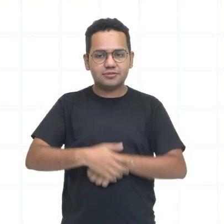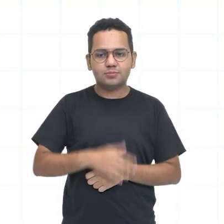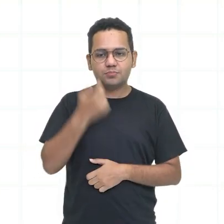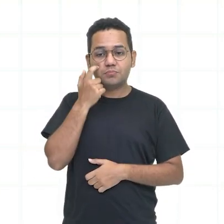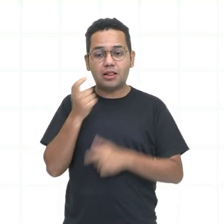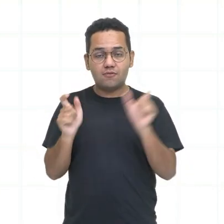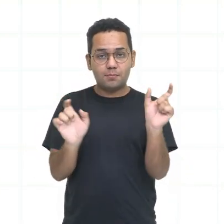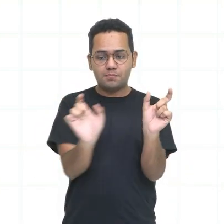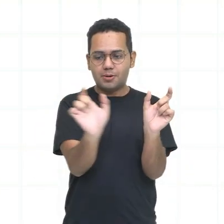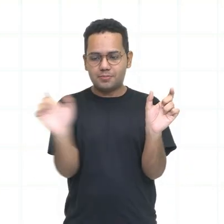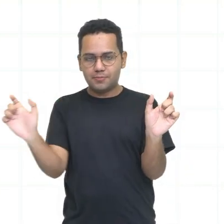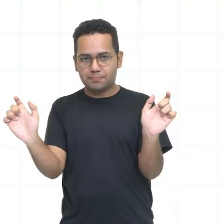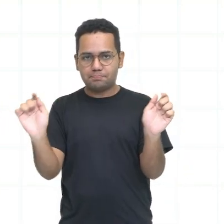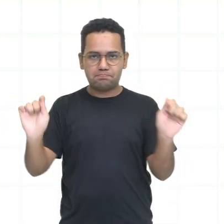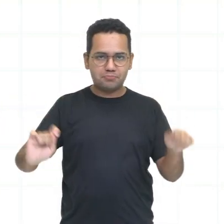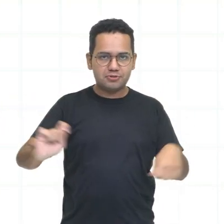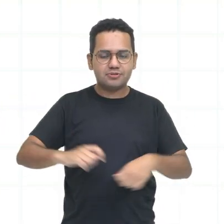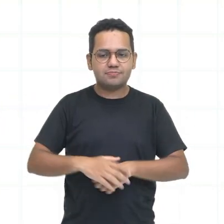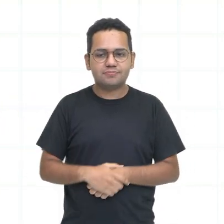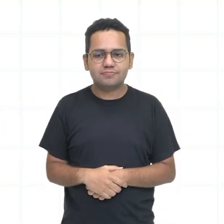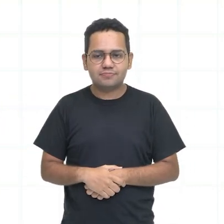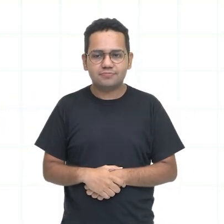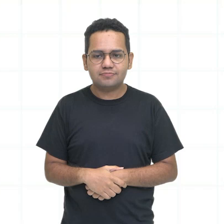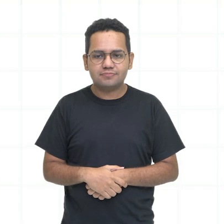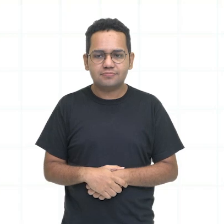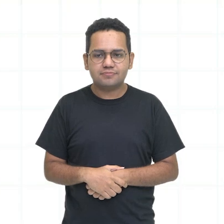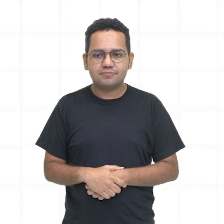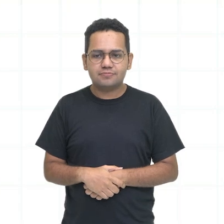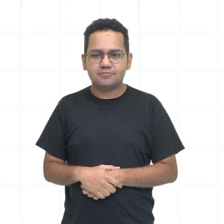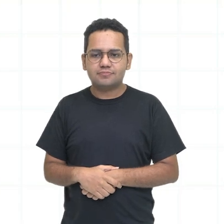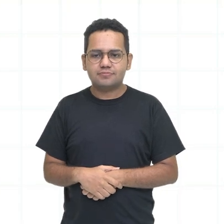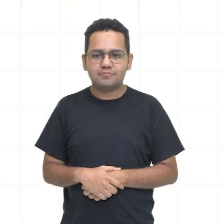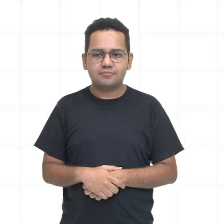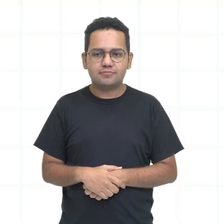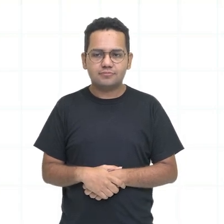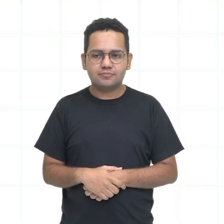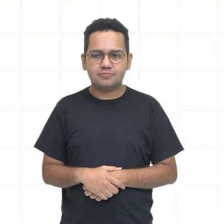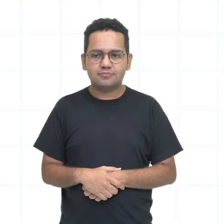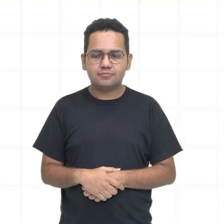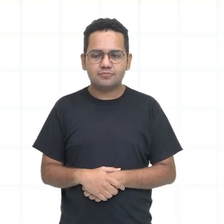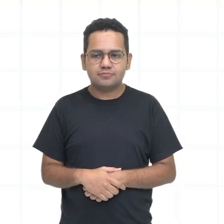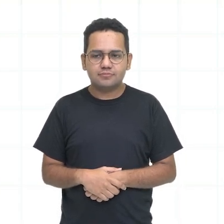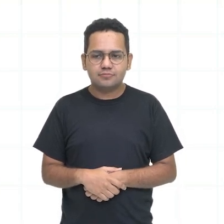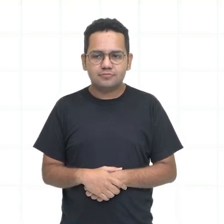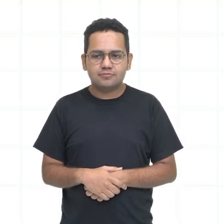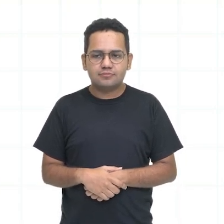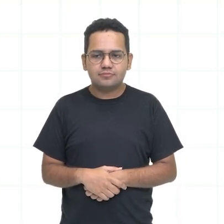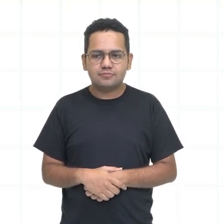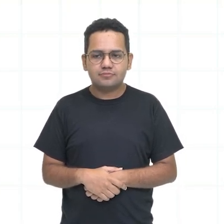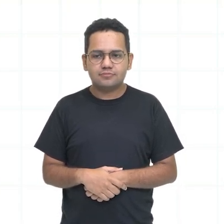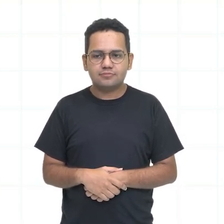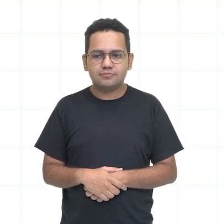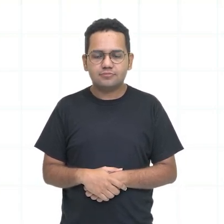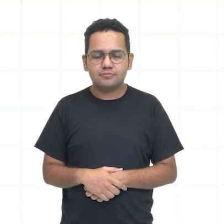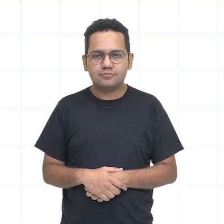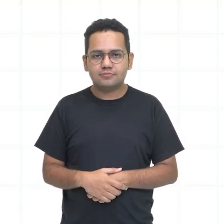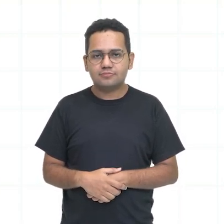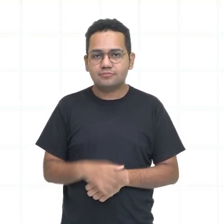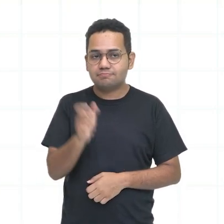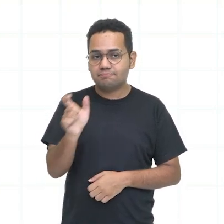migração, né, também é uma palavra que podemos trazer como cognato. And communication, e comunicação.